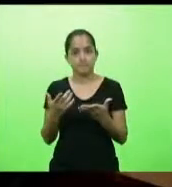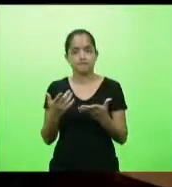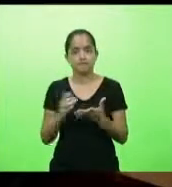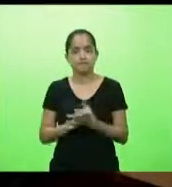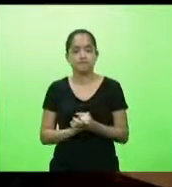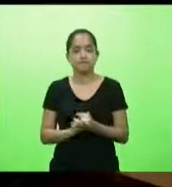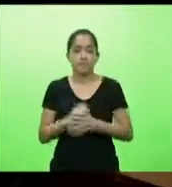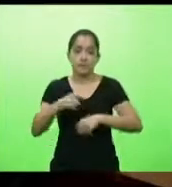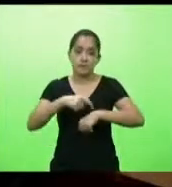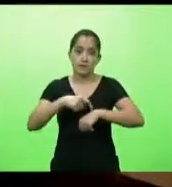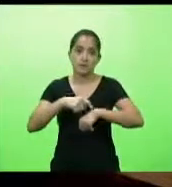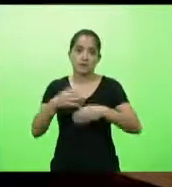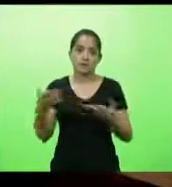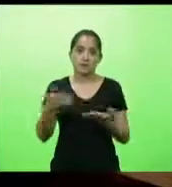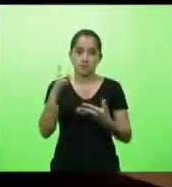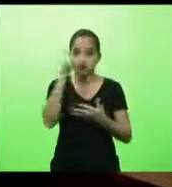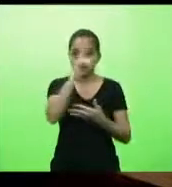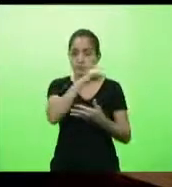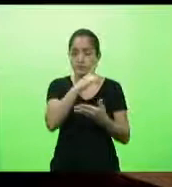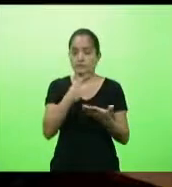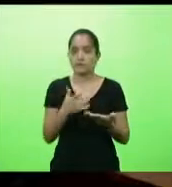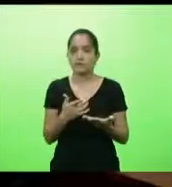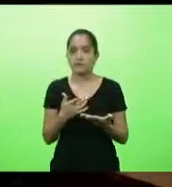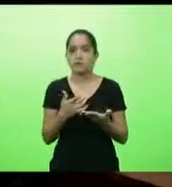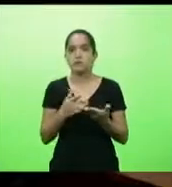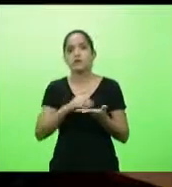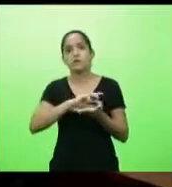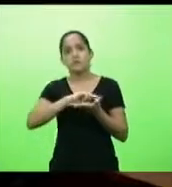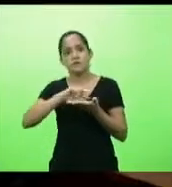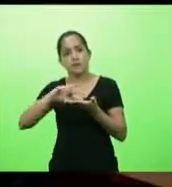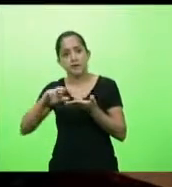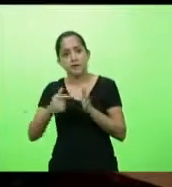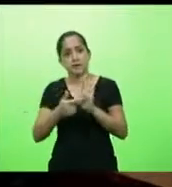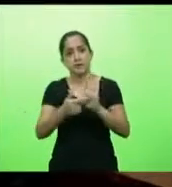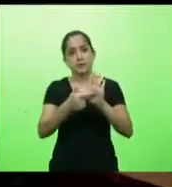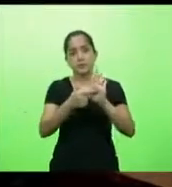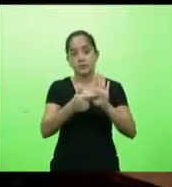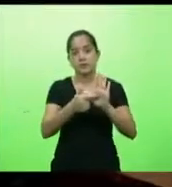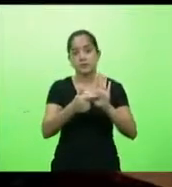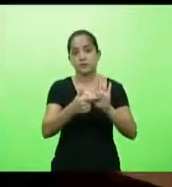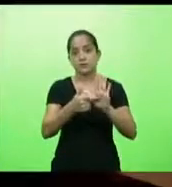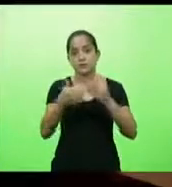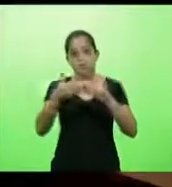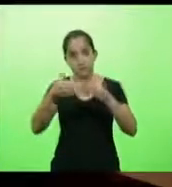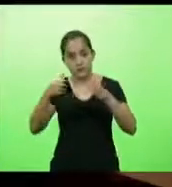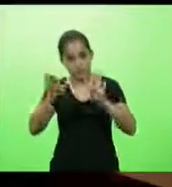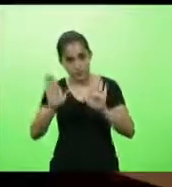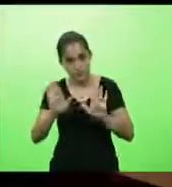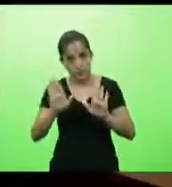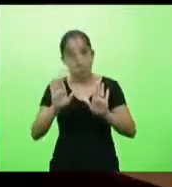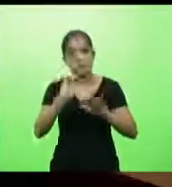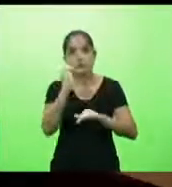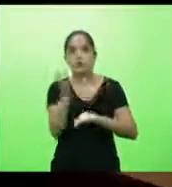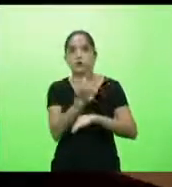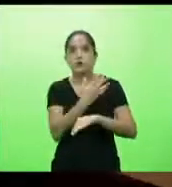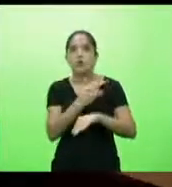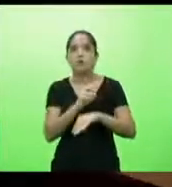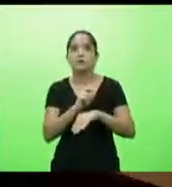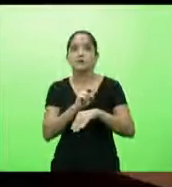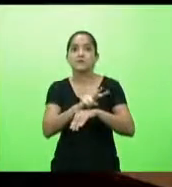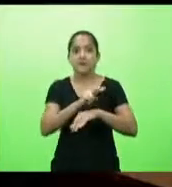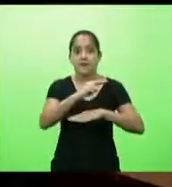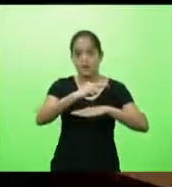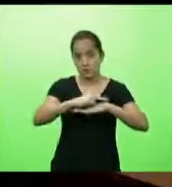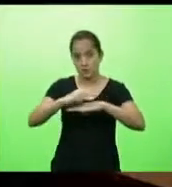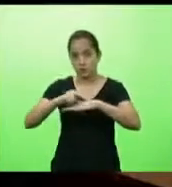do momento. Foram feitas diversas indicações para a abertura de novos leitos de UTI e também